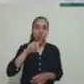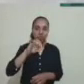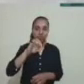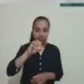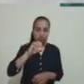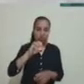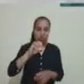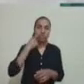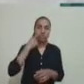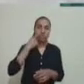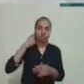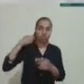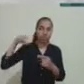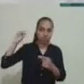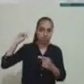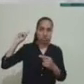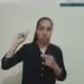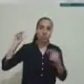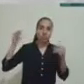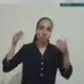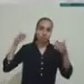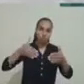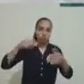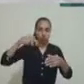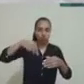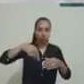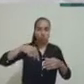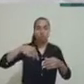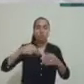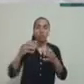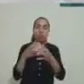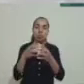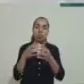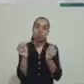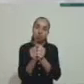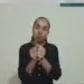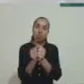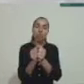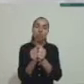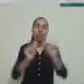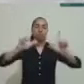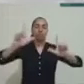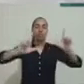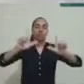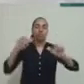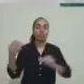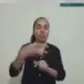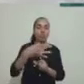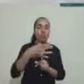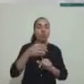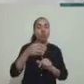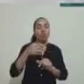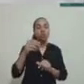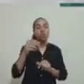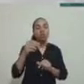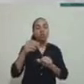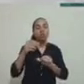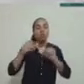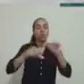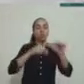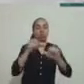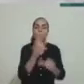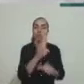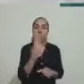lançamento, trouxe toda a sua equipe. Então, a TV Serrana, agora ela se chama TV Nova Serrana, e vai voltar a